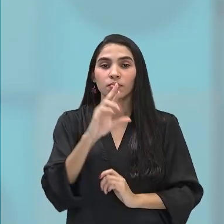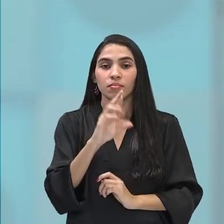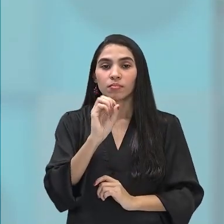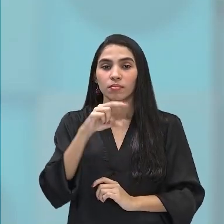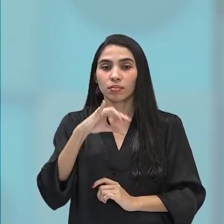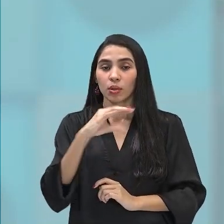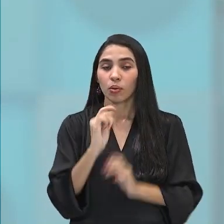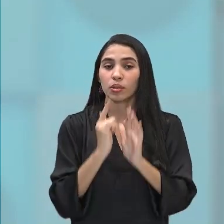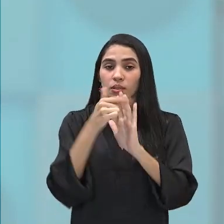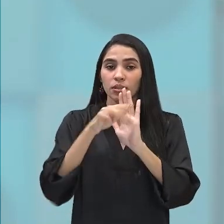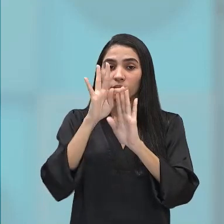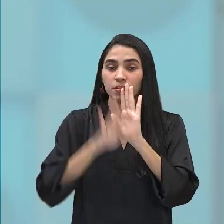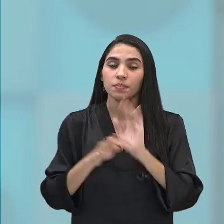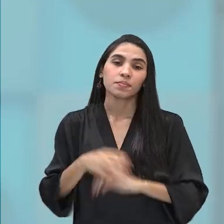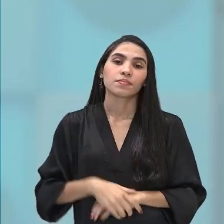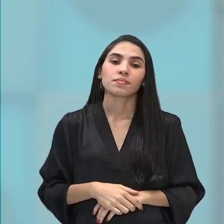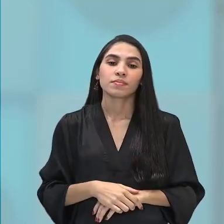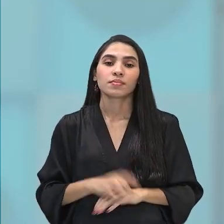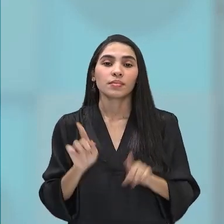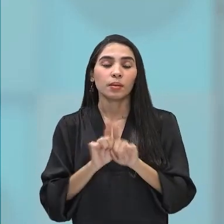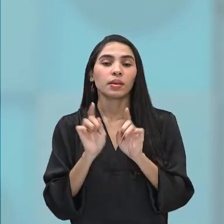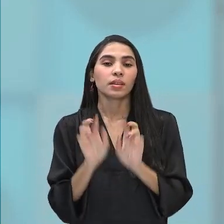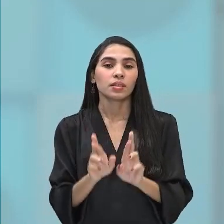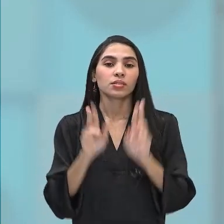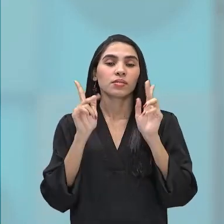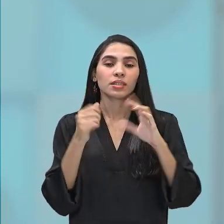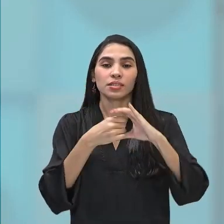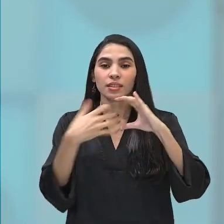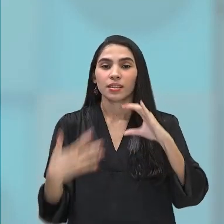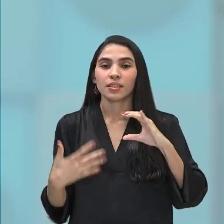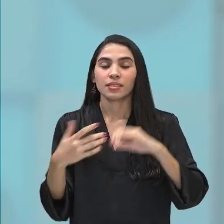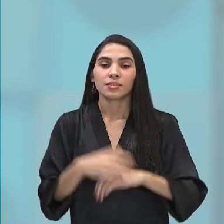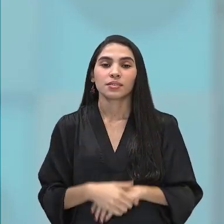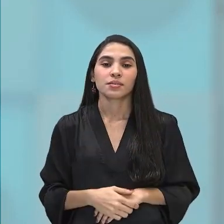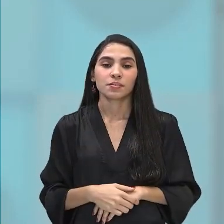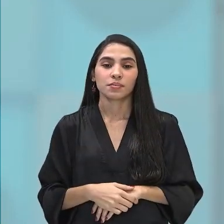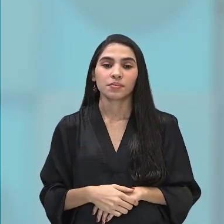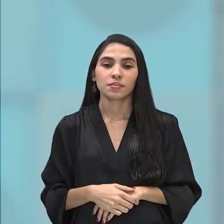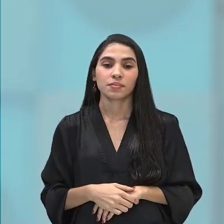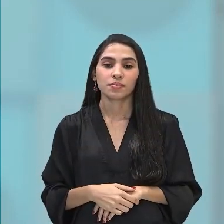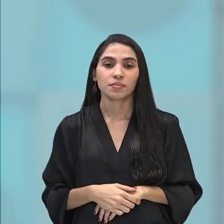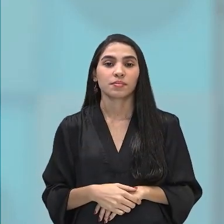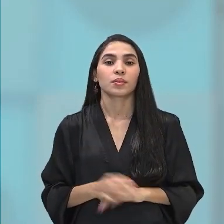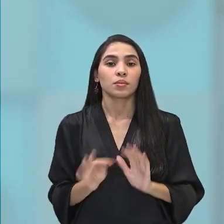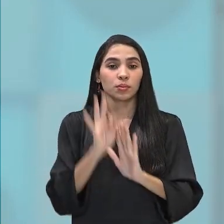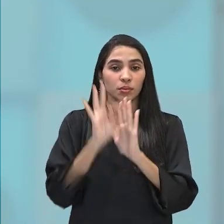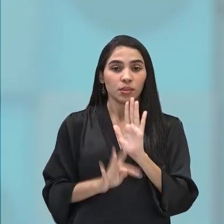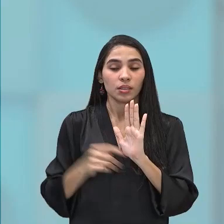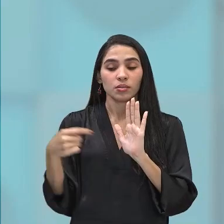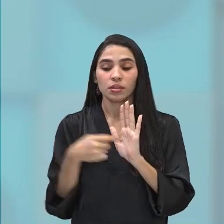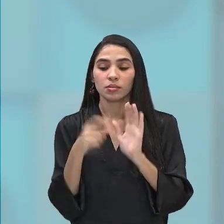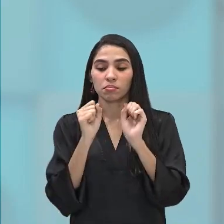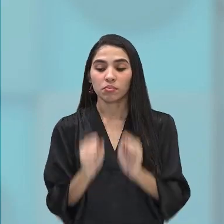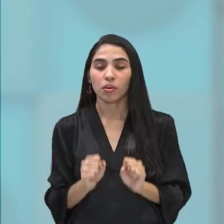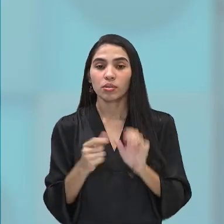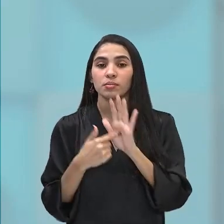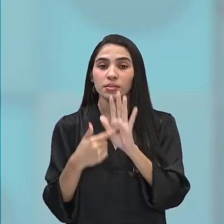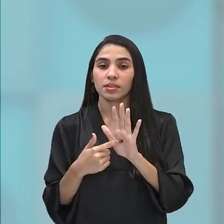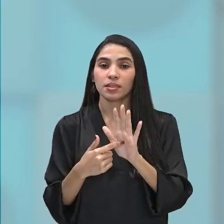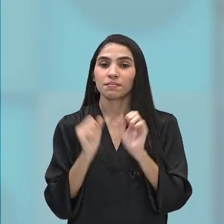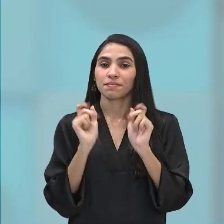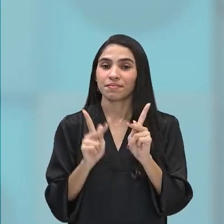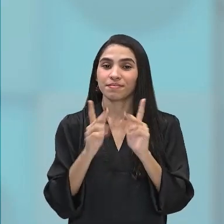E também vai ser poucos espaços, porque essas poucas personagens vão transitar por espaços, vamos dizer